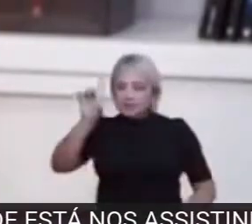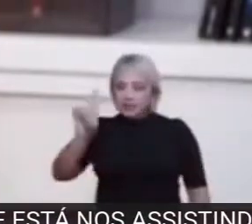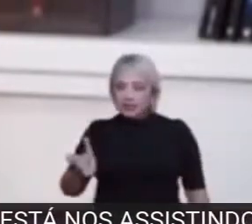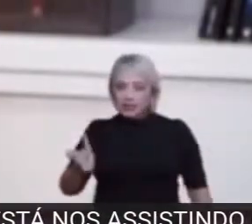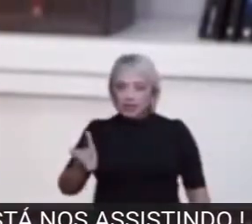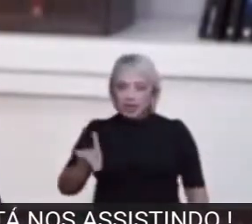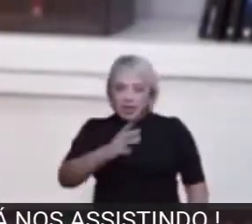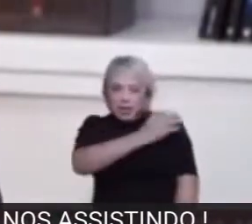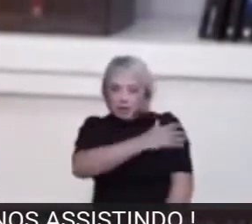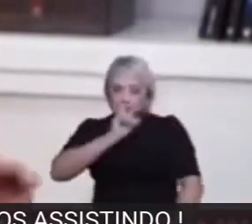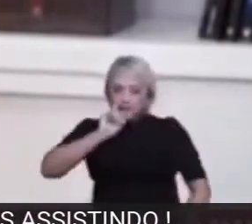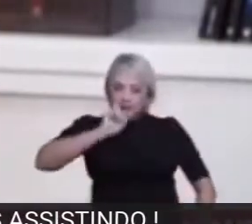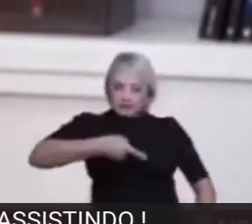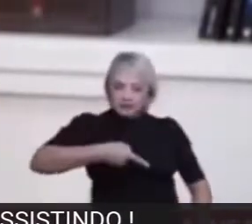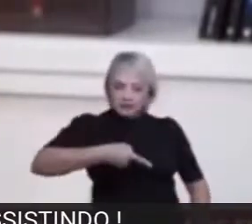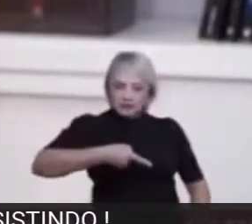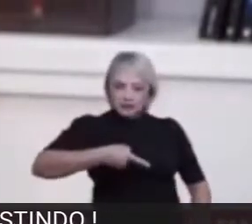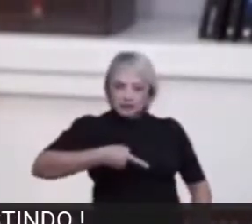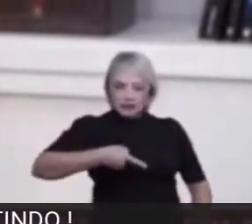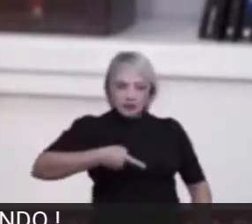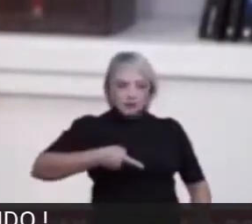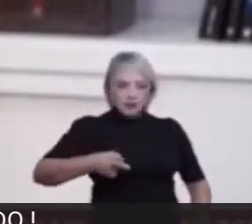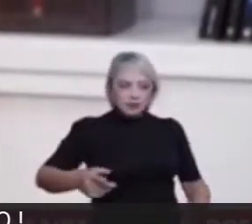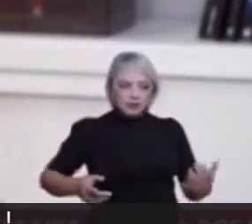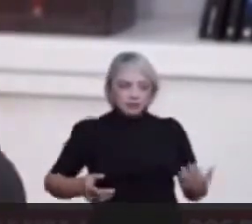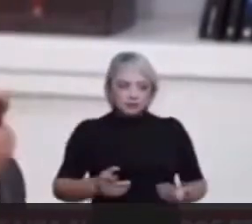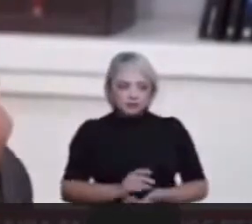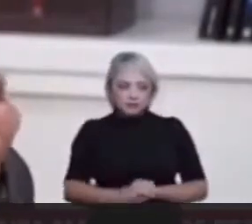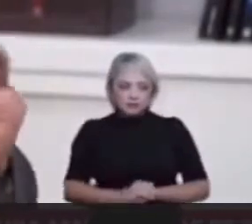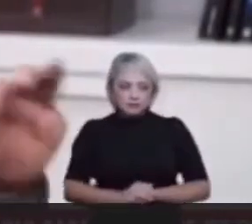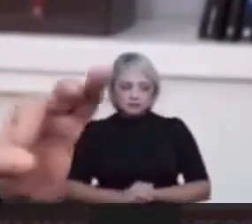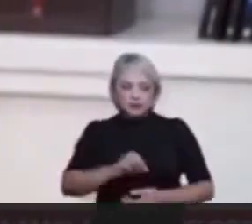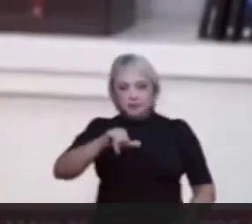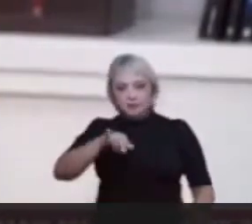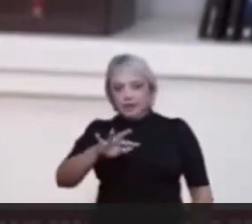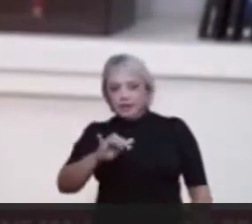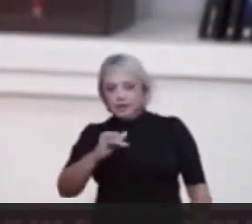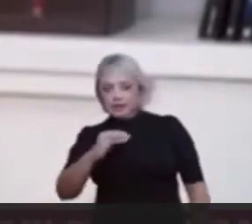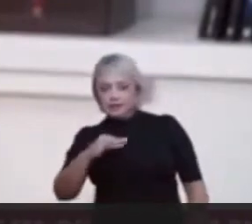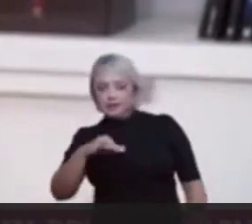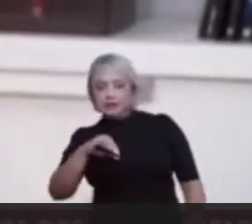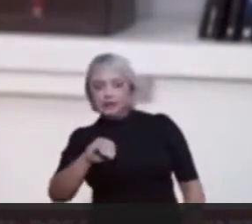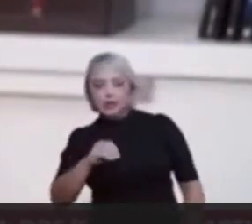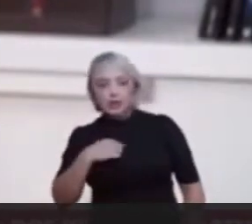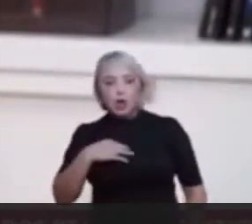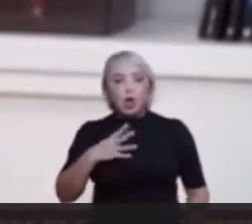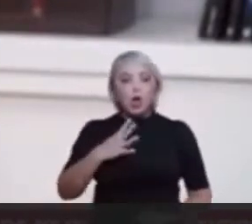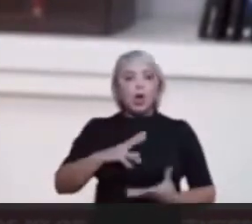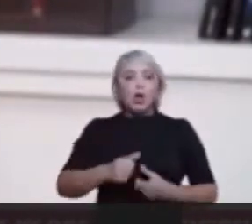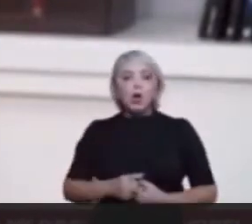que chegaram com o Bolsonaro, ele não tem limite. Hoje todo mundo recebe ameaça.